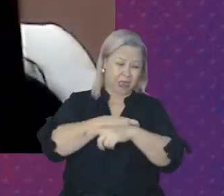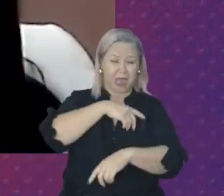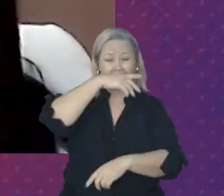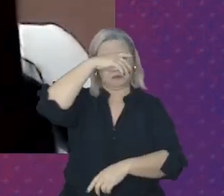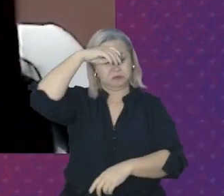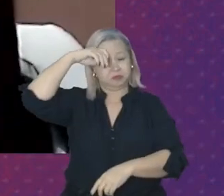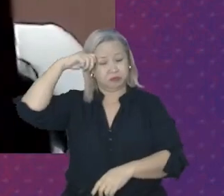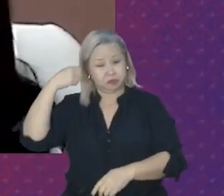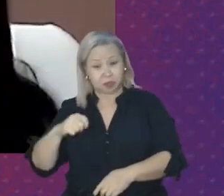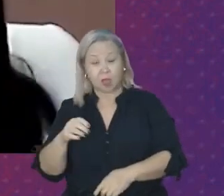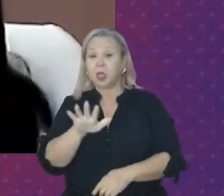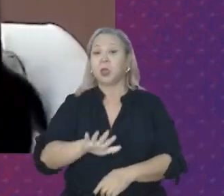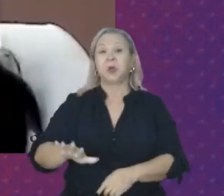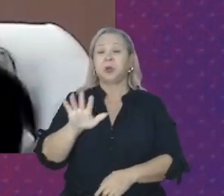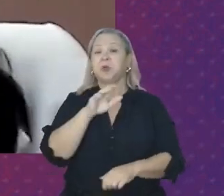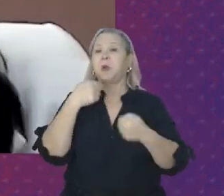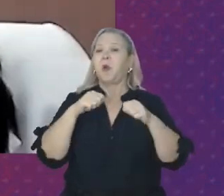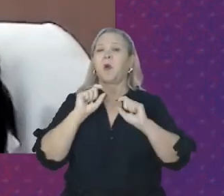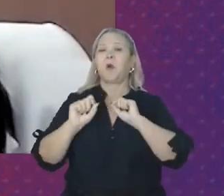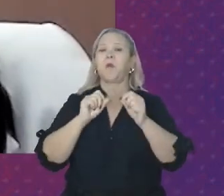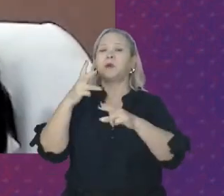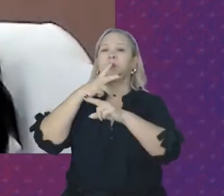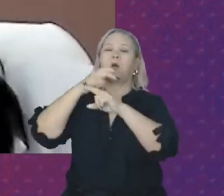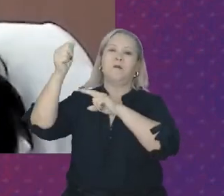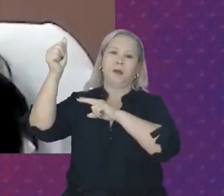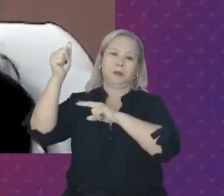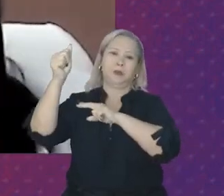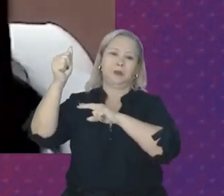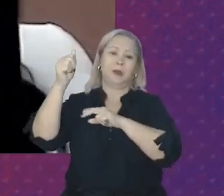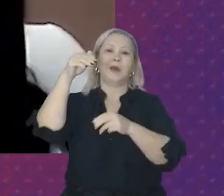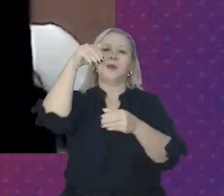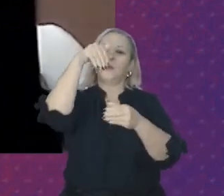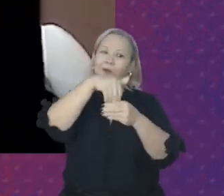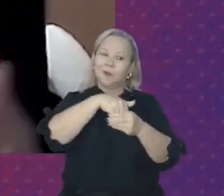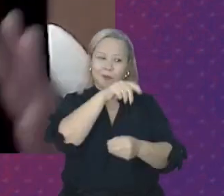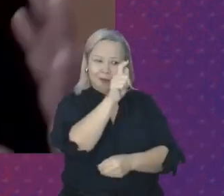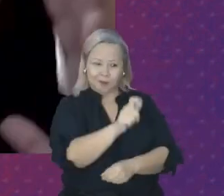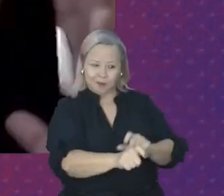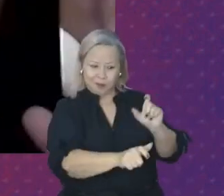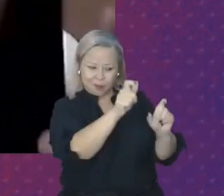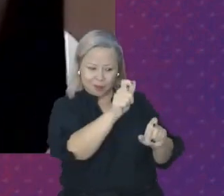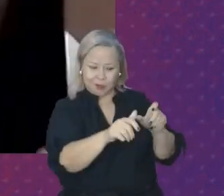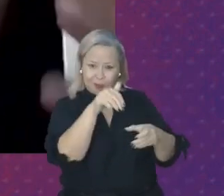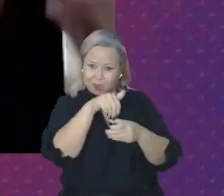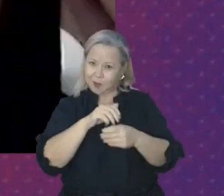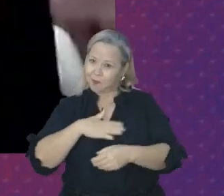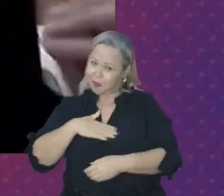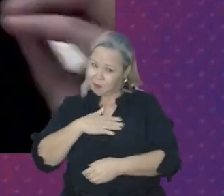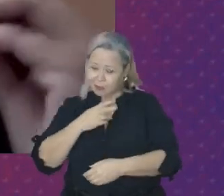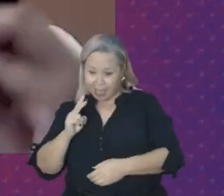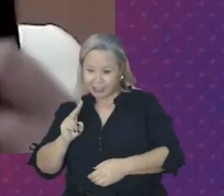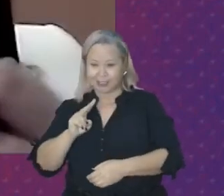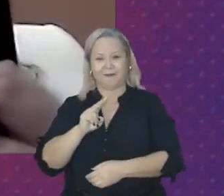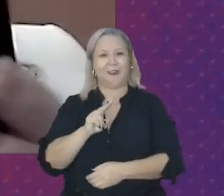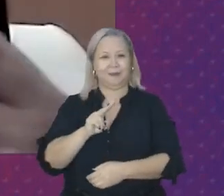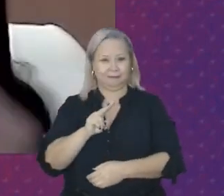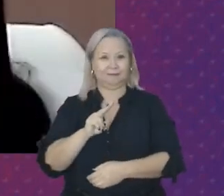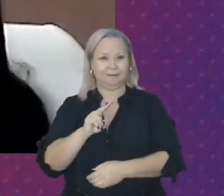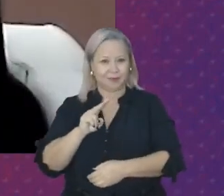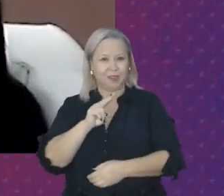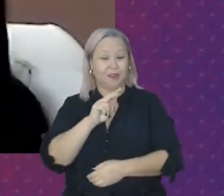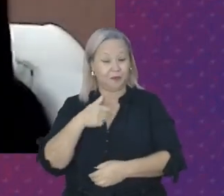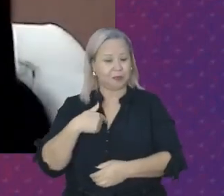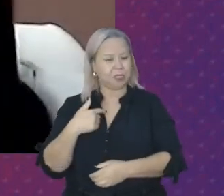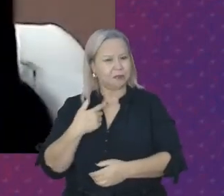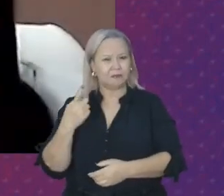que se superar de alguma forma. E o teu eleitor vai gostar de ver isso. Porque ninguém acredita